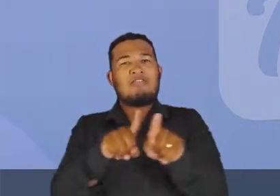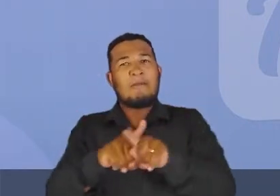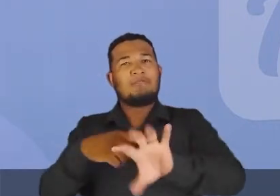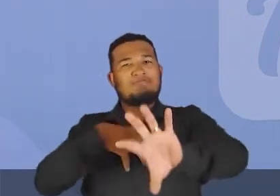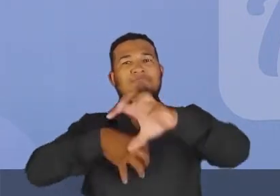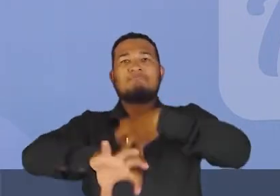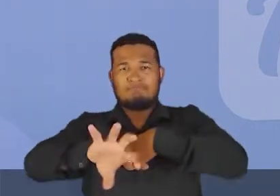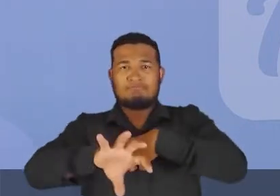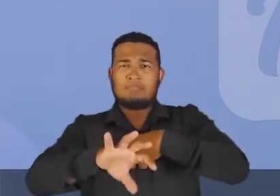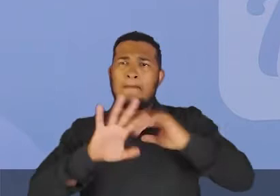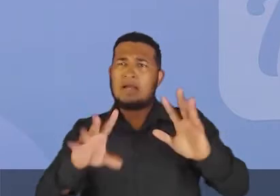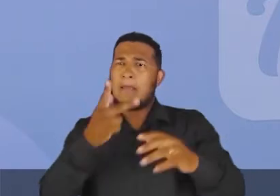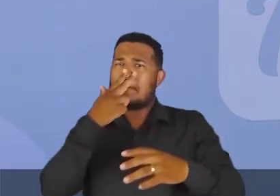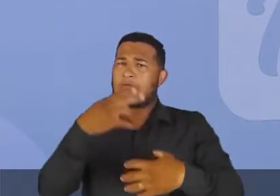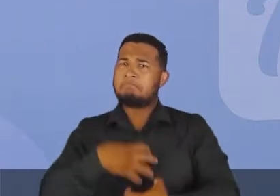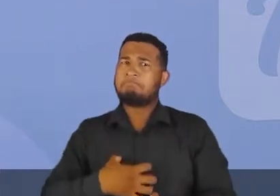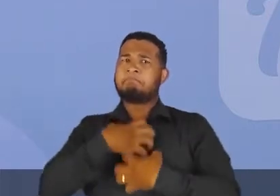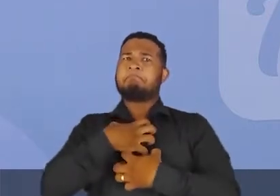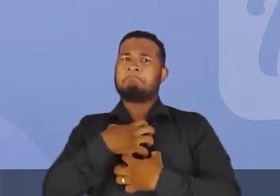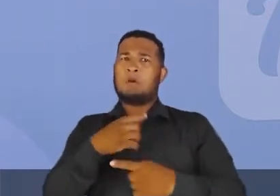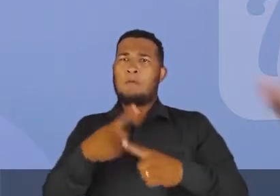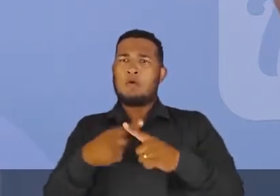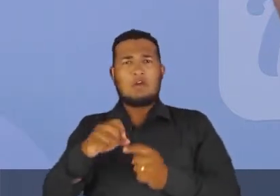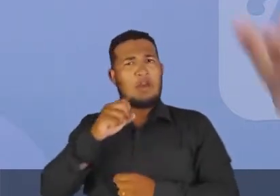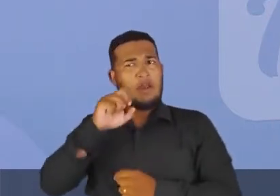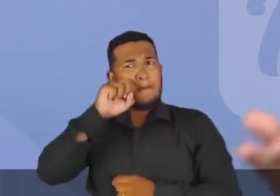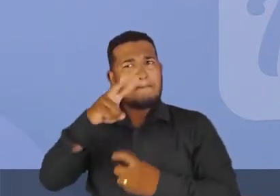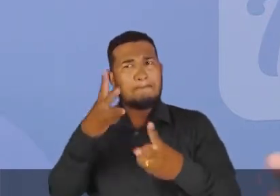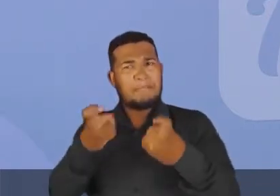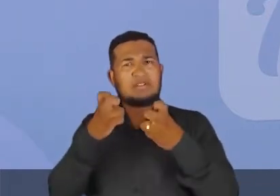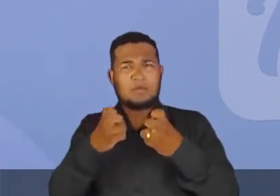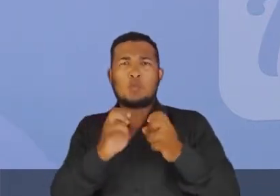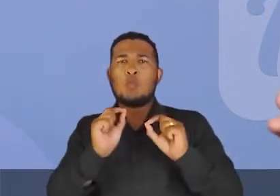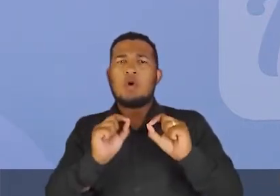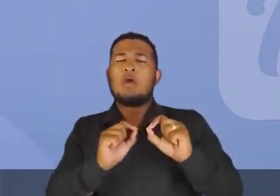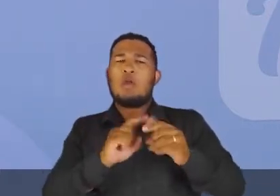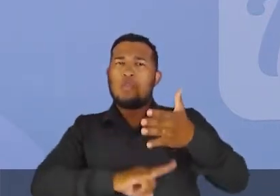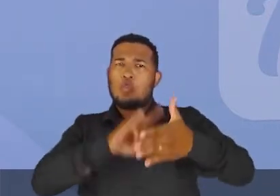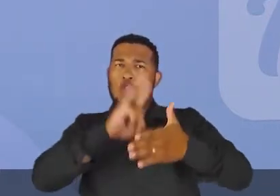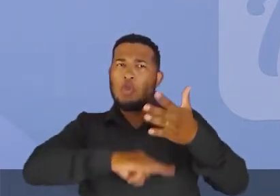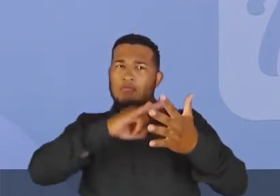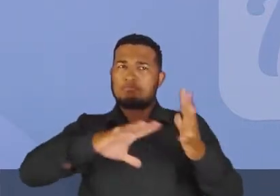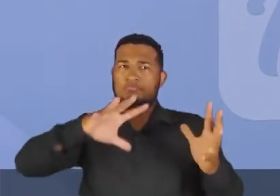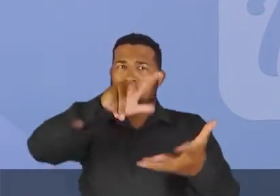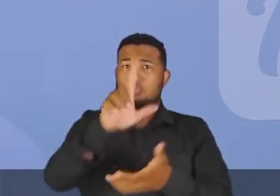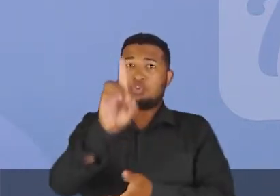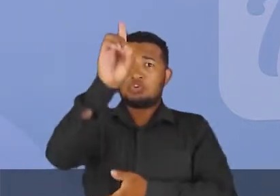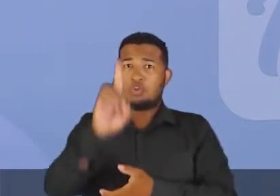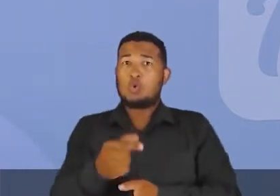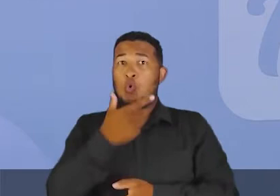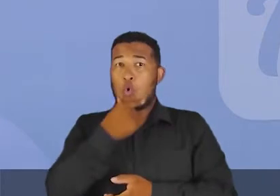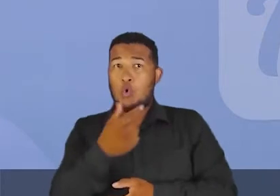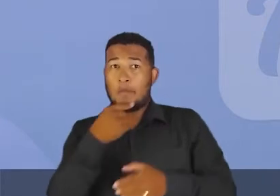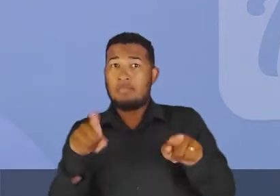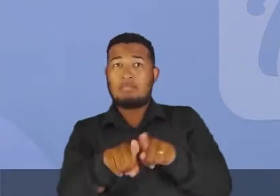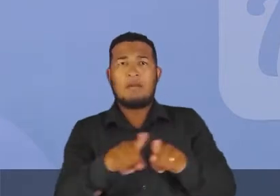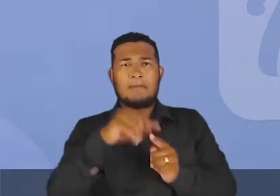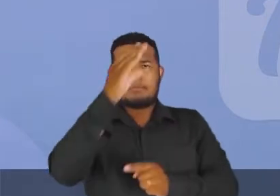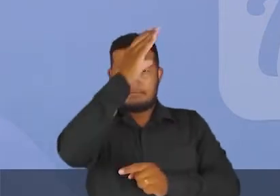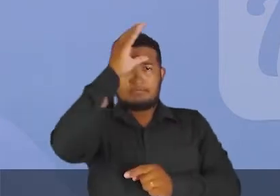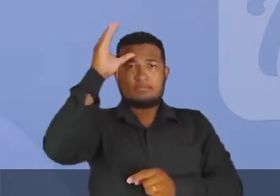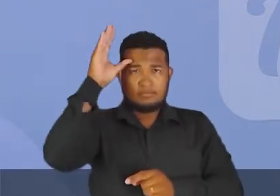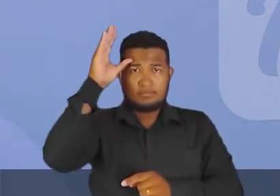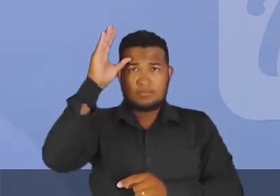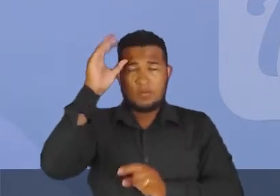sentiu indignada, porque quando ela viu essa Declaração Universal dos Direitos dos Homens, né, e do cidadão, do homem